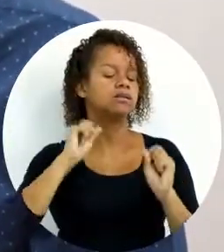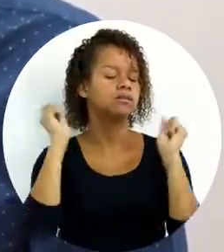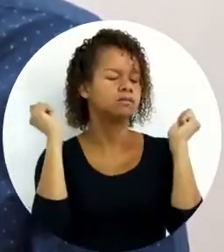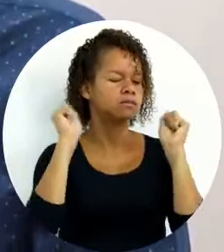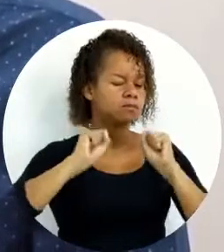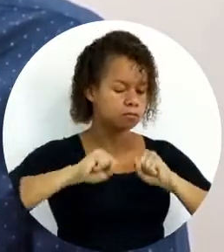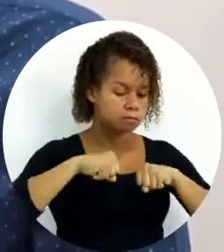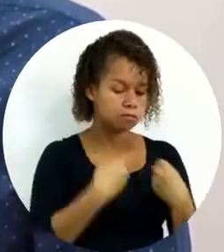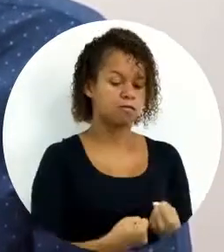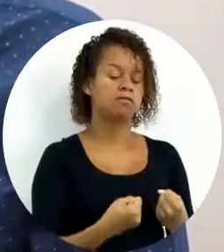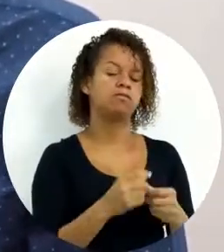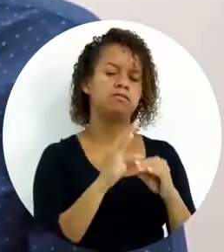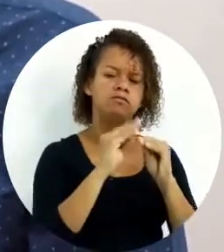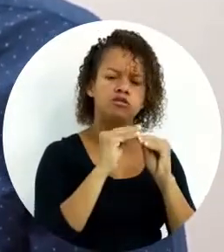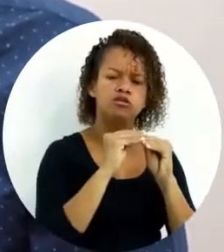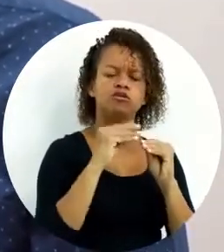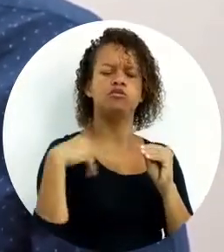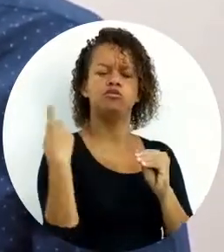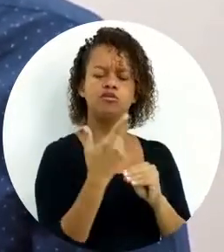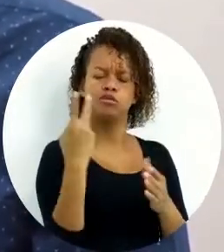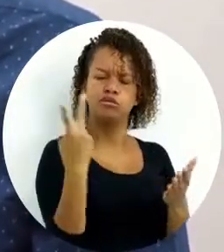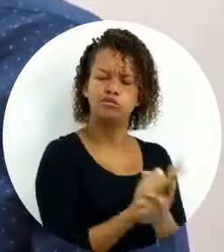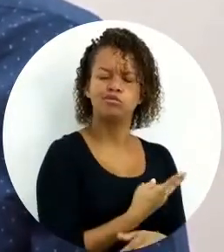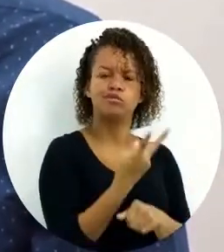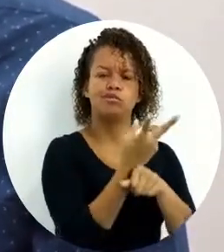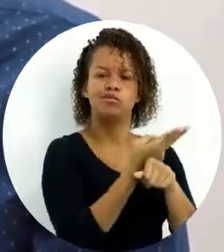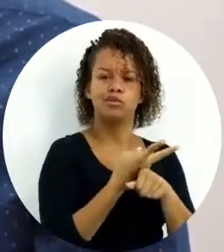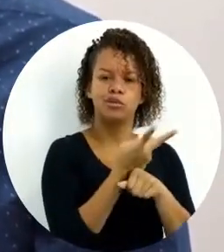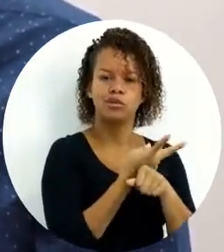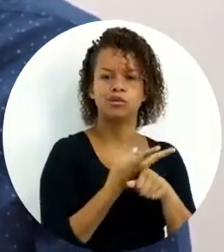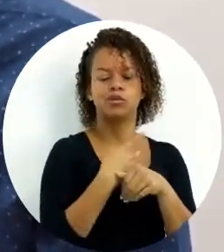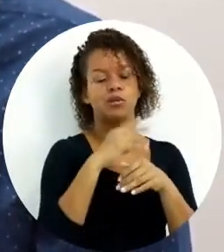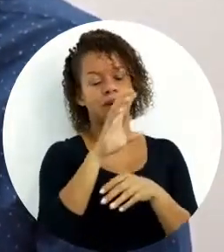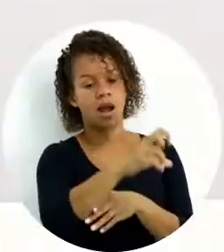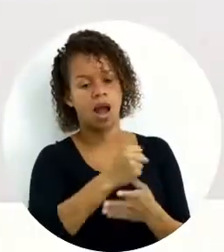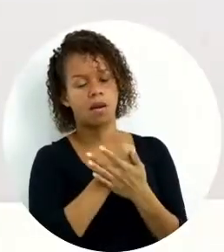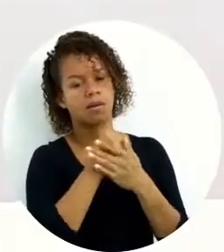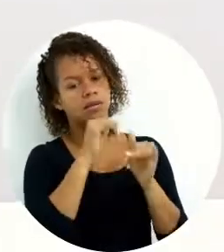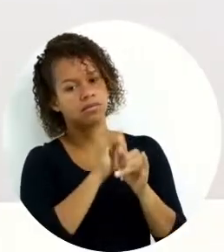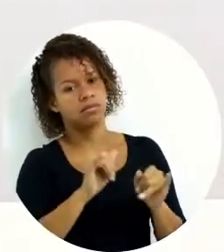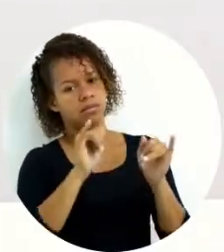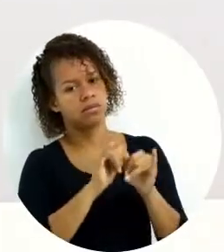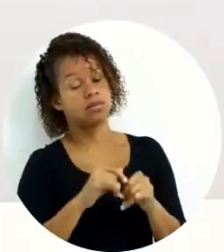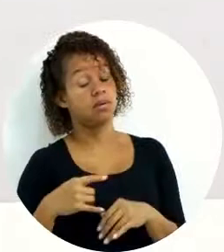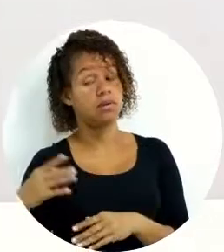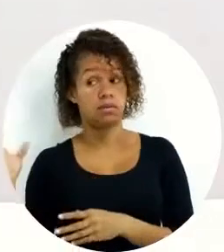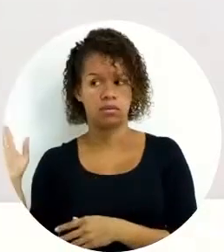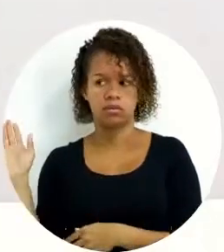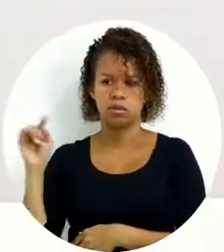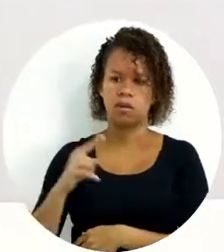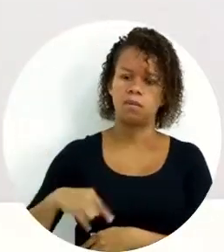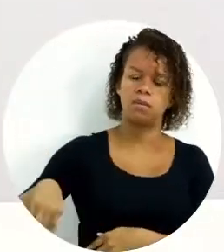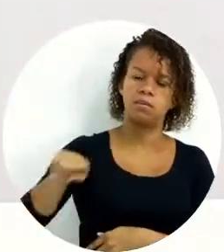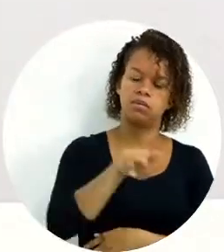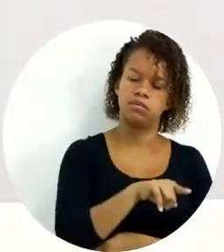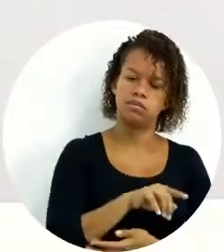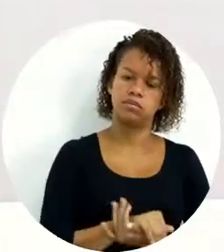esforço mínimo e adequado para realizar suas buscas e recuperação de informação. Agora eu trago para vocês